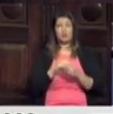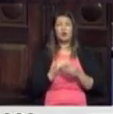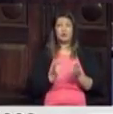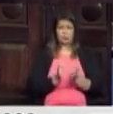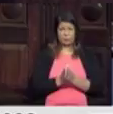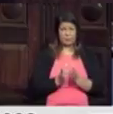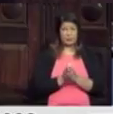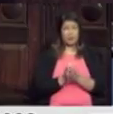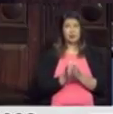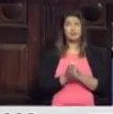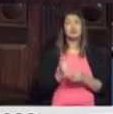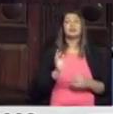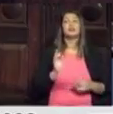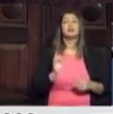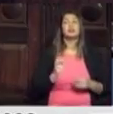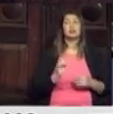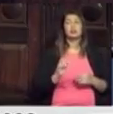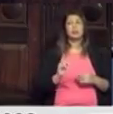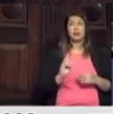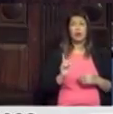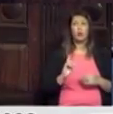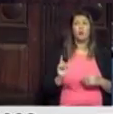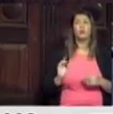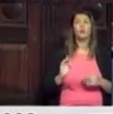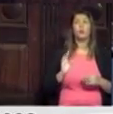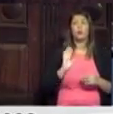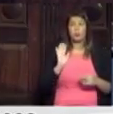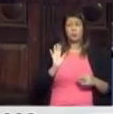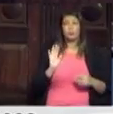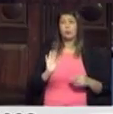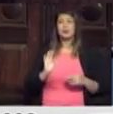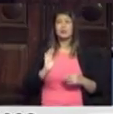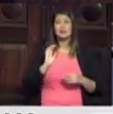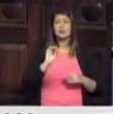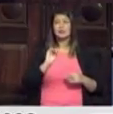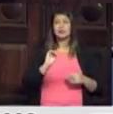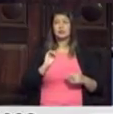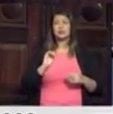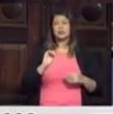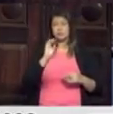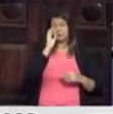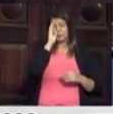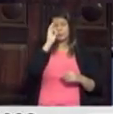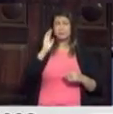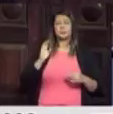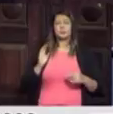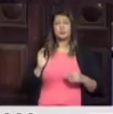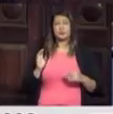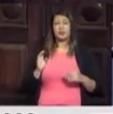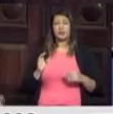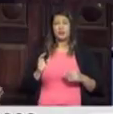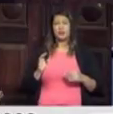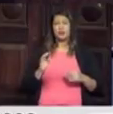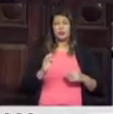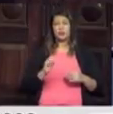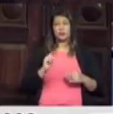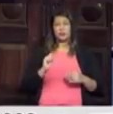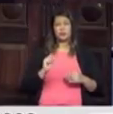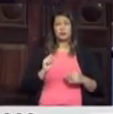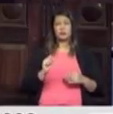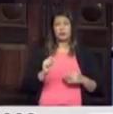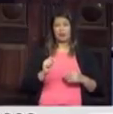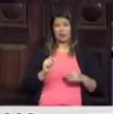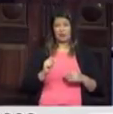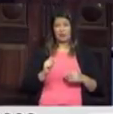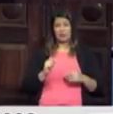parabéns. Acho que é, sobretudo, uma data que demarca, por um lado,